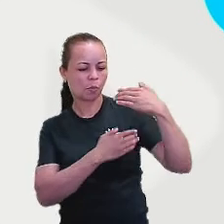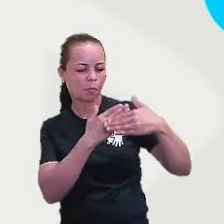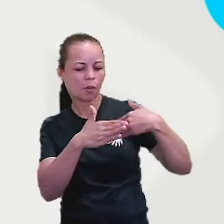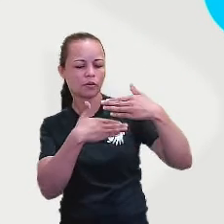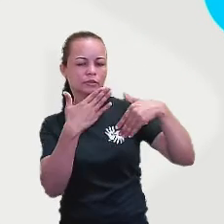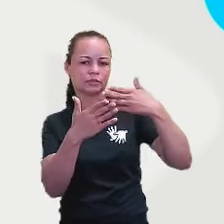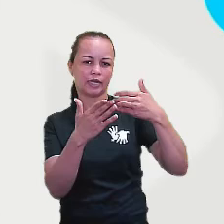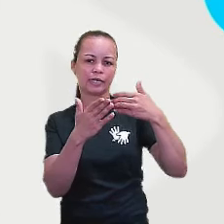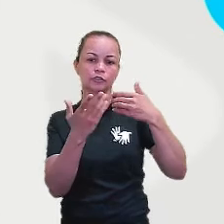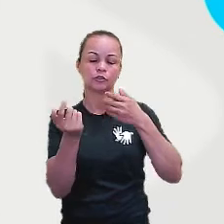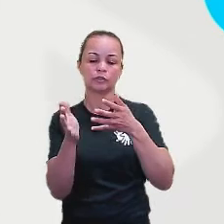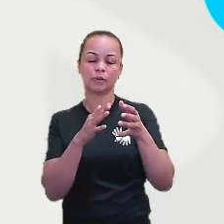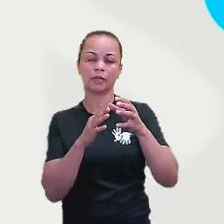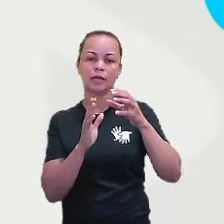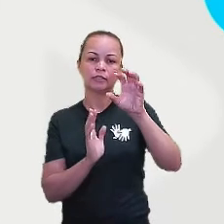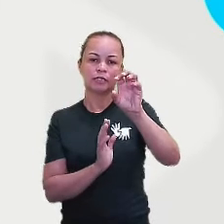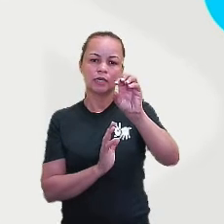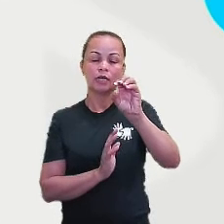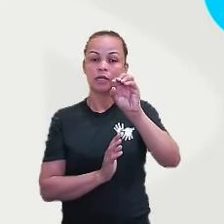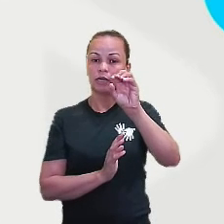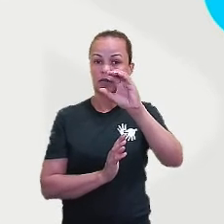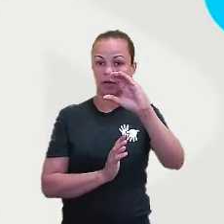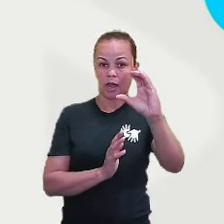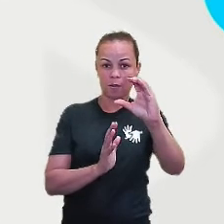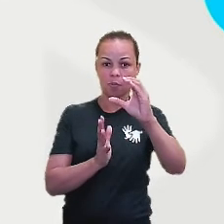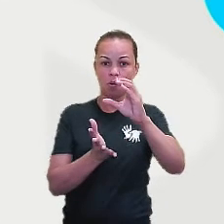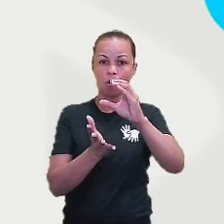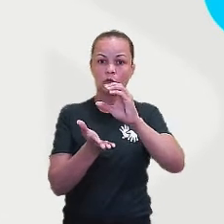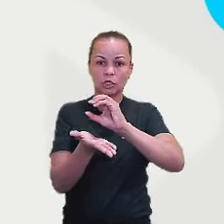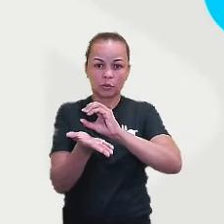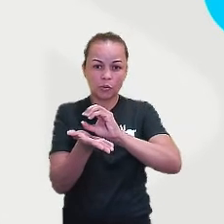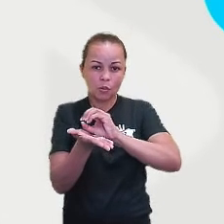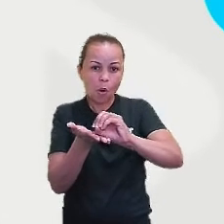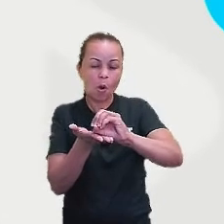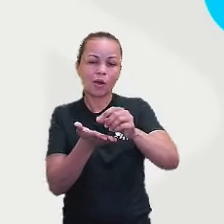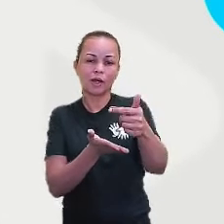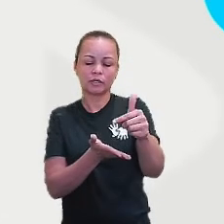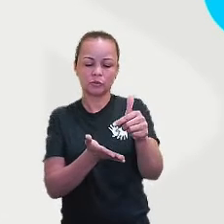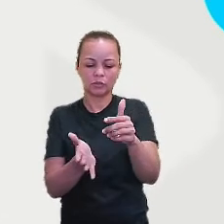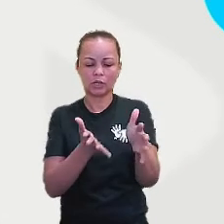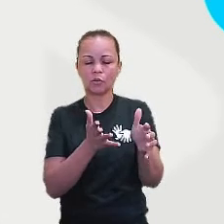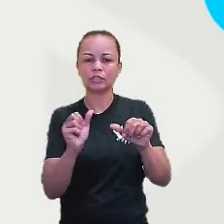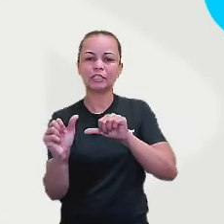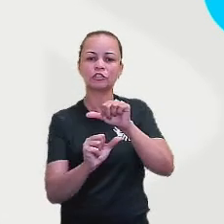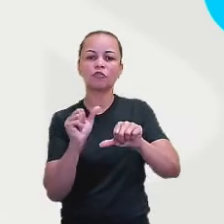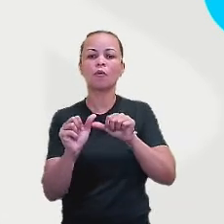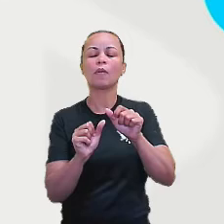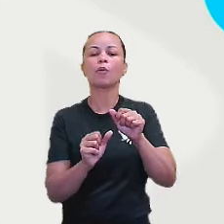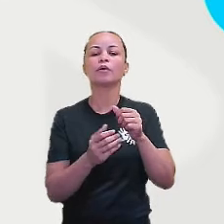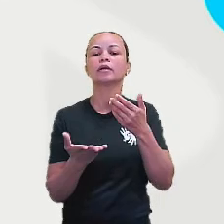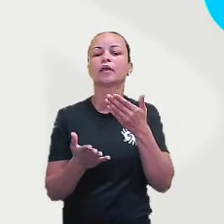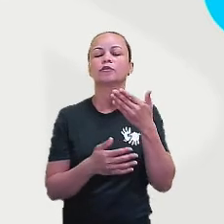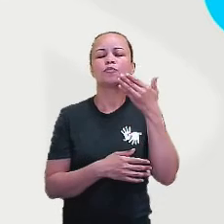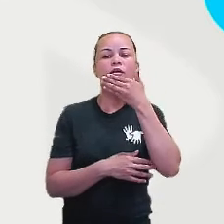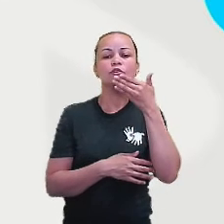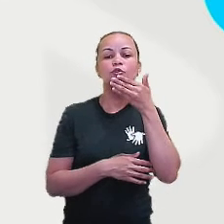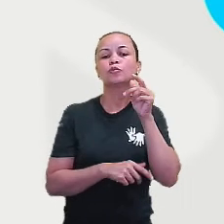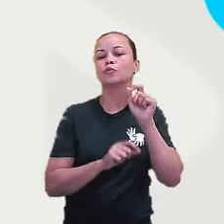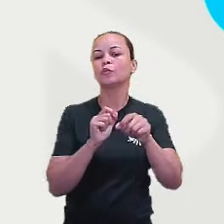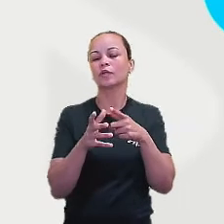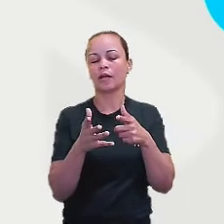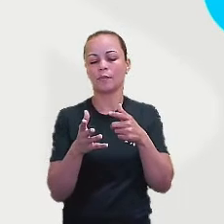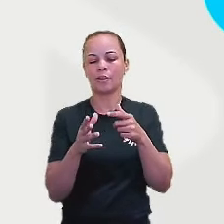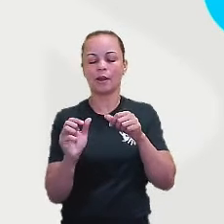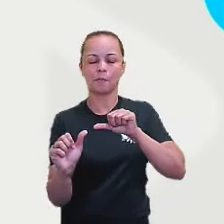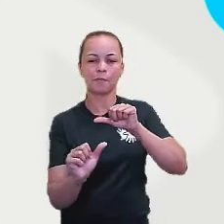esse carbono inorgânico e transformar ele em carbono orgânico. Na forma de quê, gente? Açúcar, que vai servir esses carboidratos para quê?